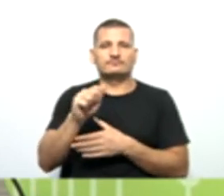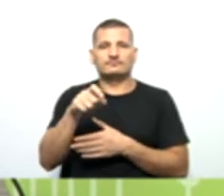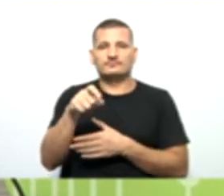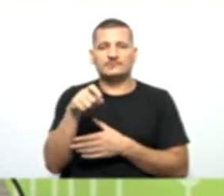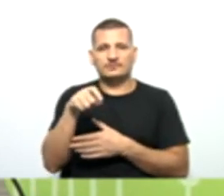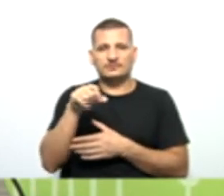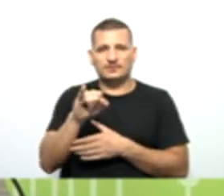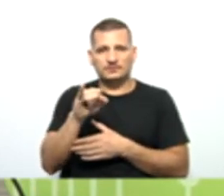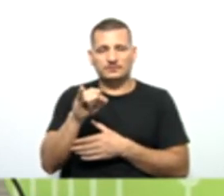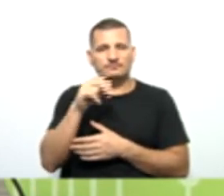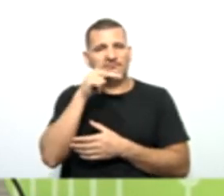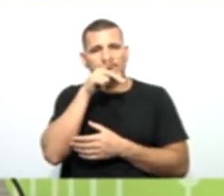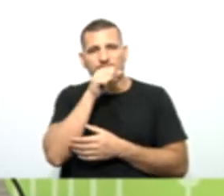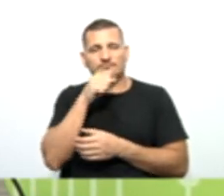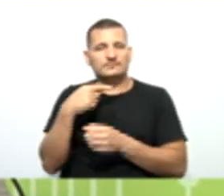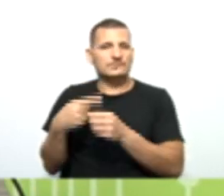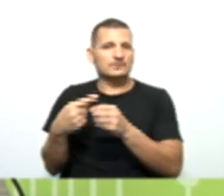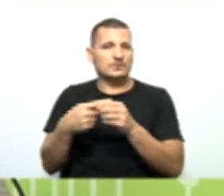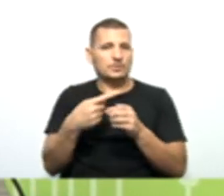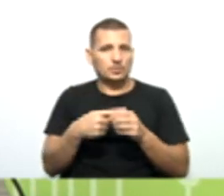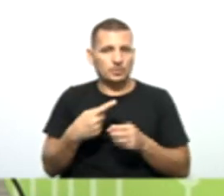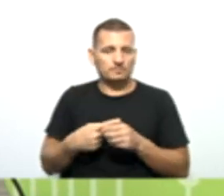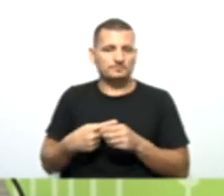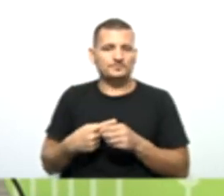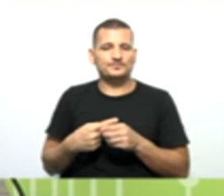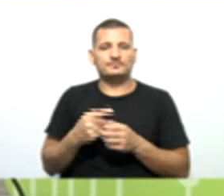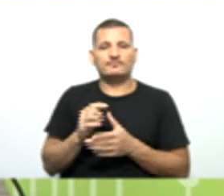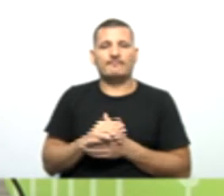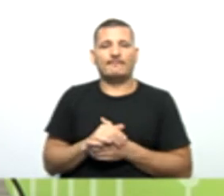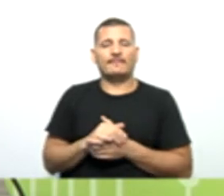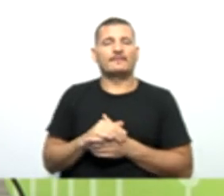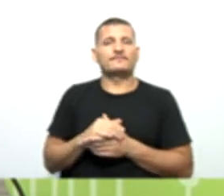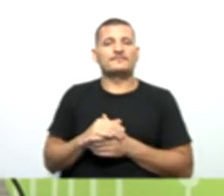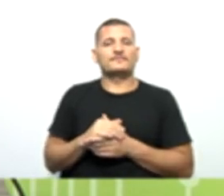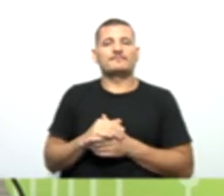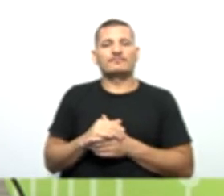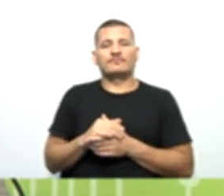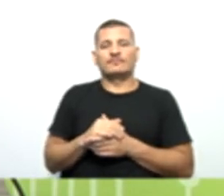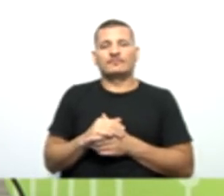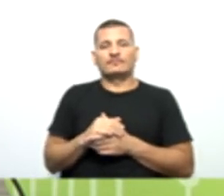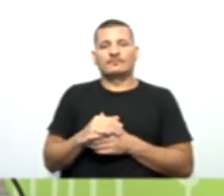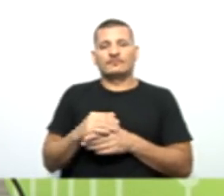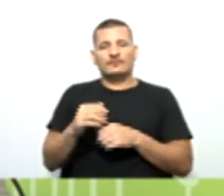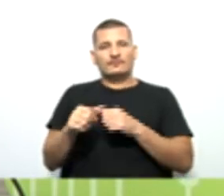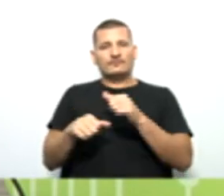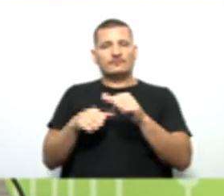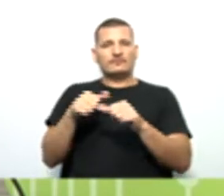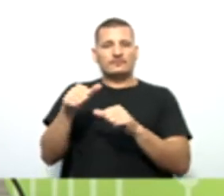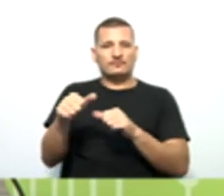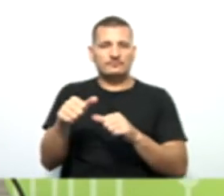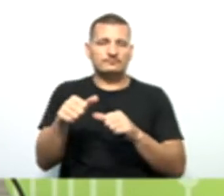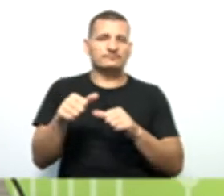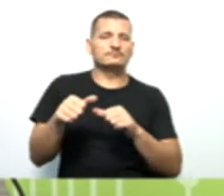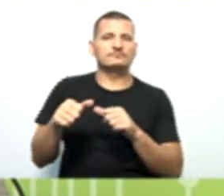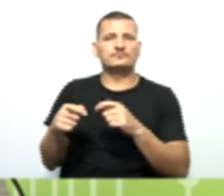de Porto Velho e no interior de Rondônia. E aí a gente vai trocar. Gente, eu tenho que alinhar